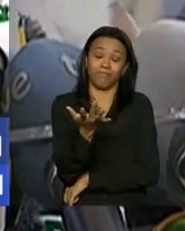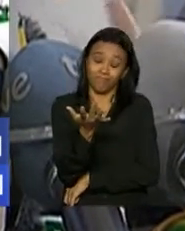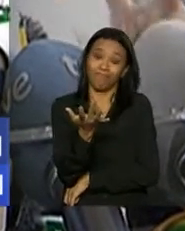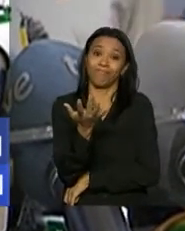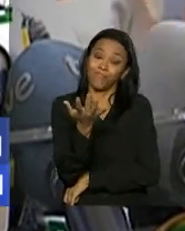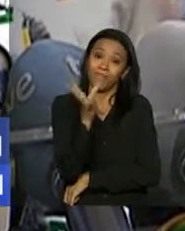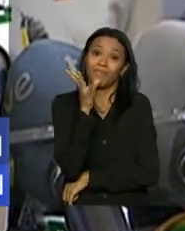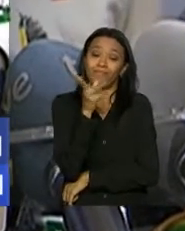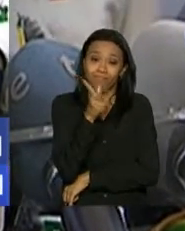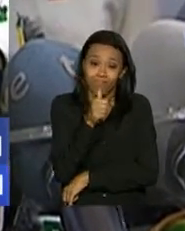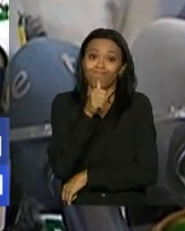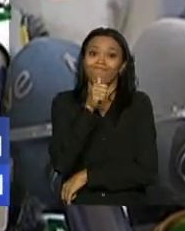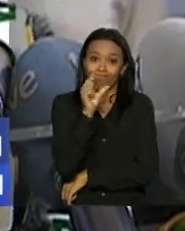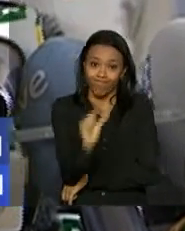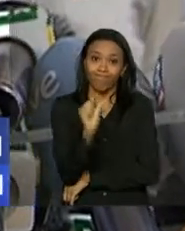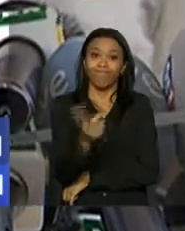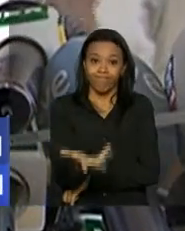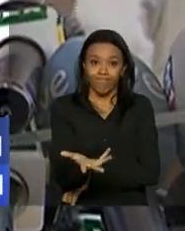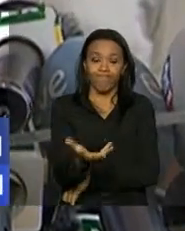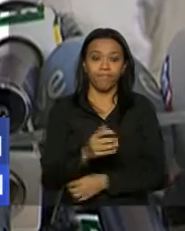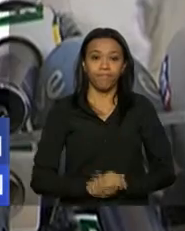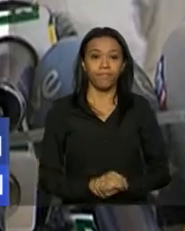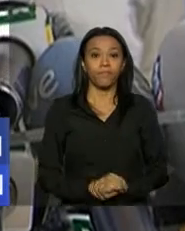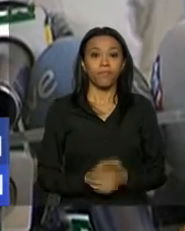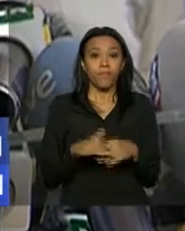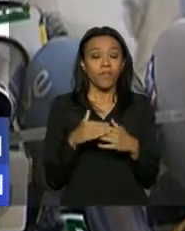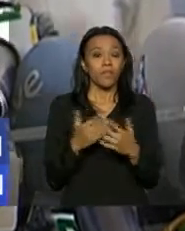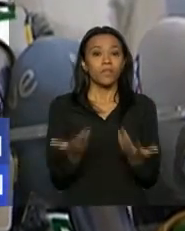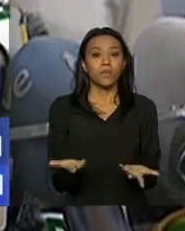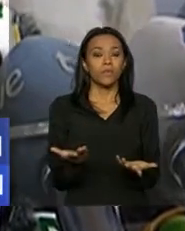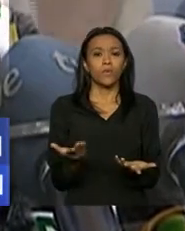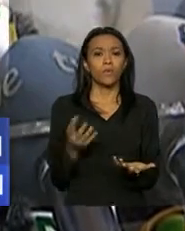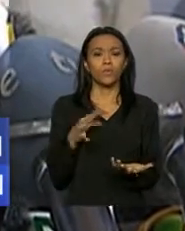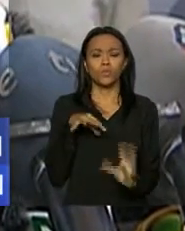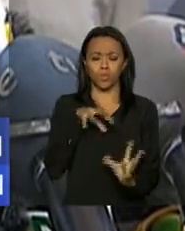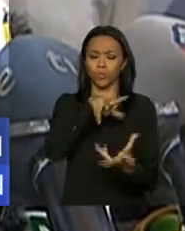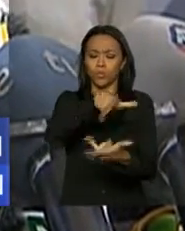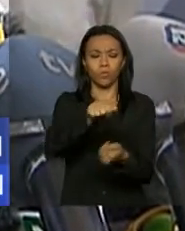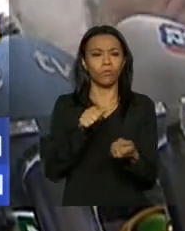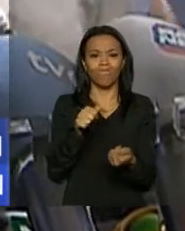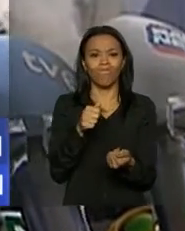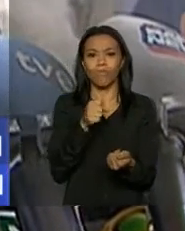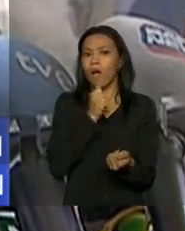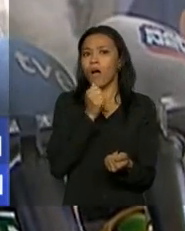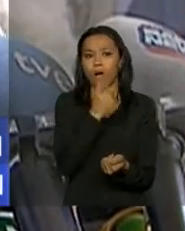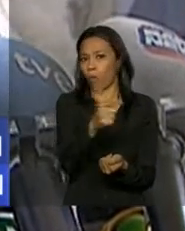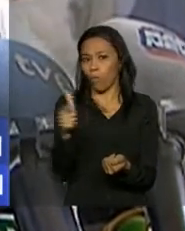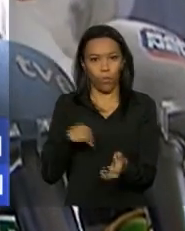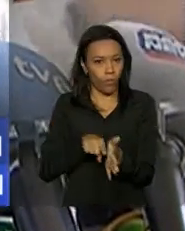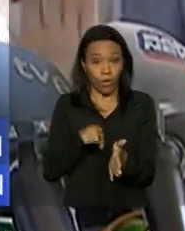levar um certo período de tempo. Não há no mundo uma vacina